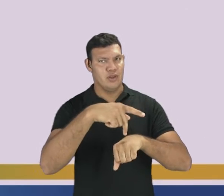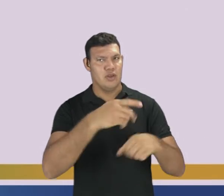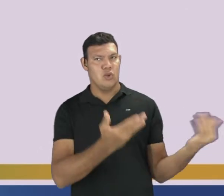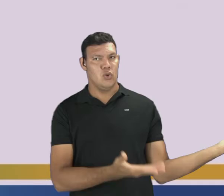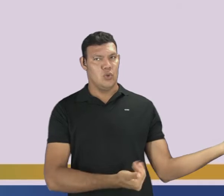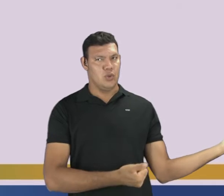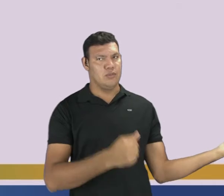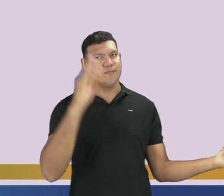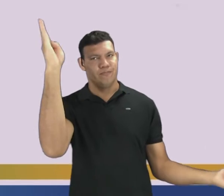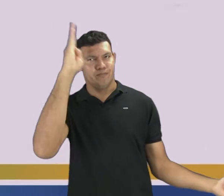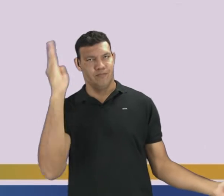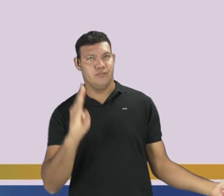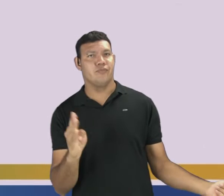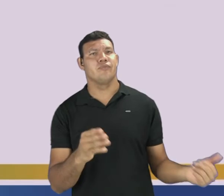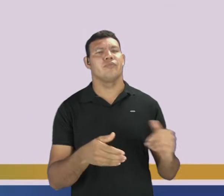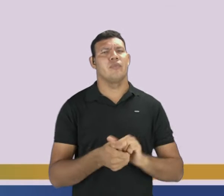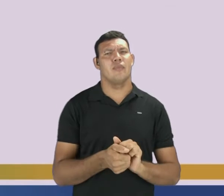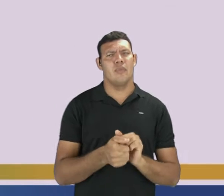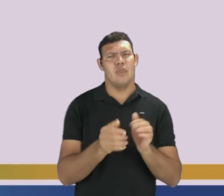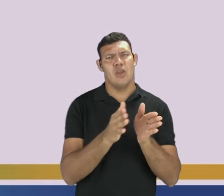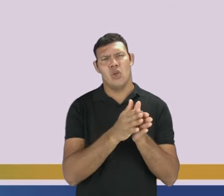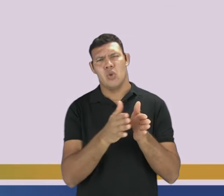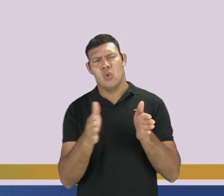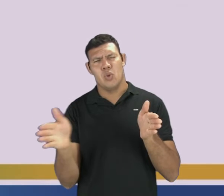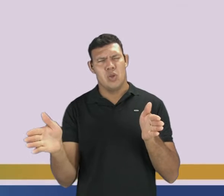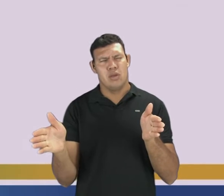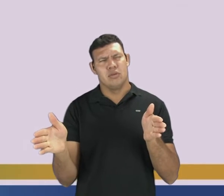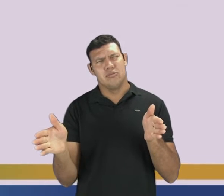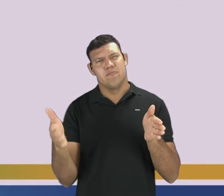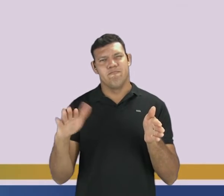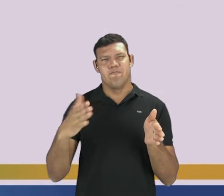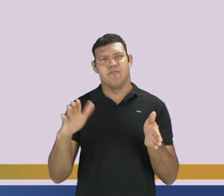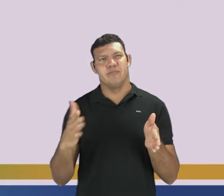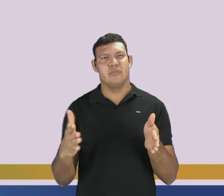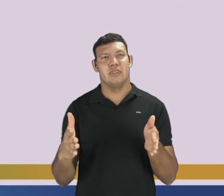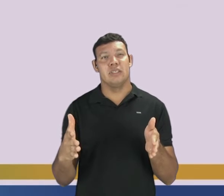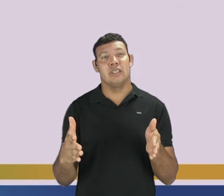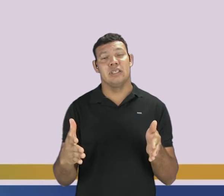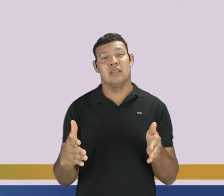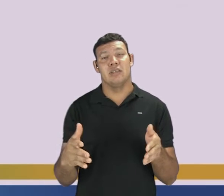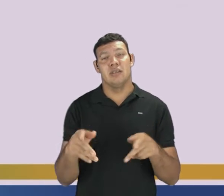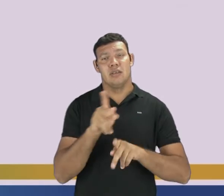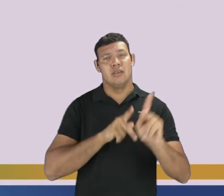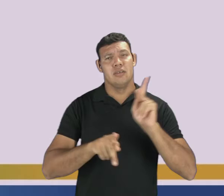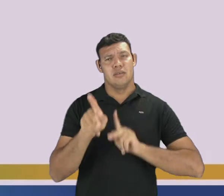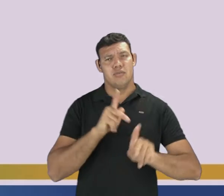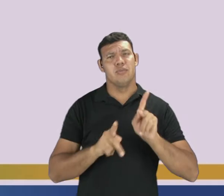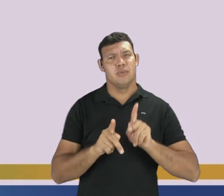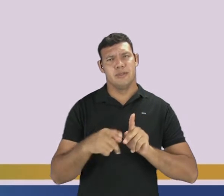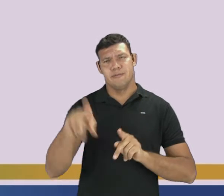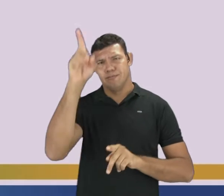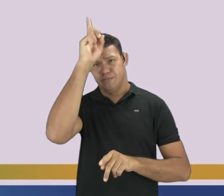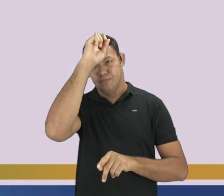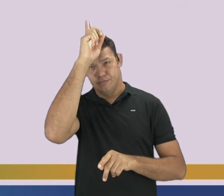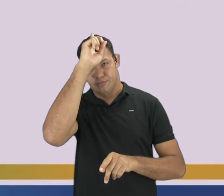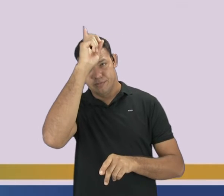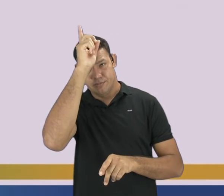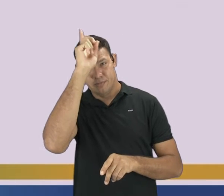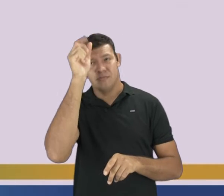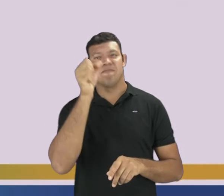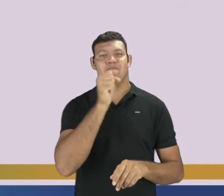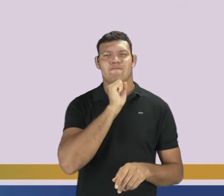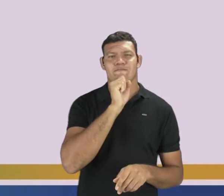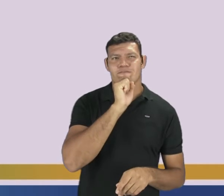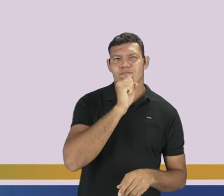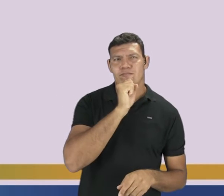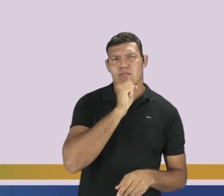já está entre a faixa etária de 0 a 34 anos, ou seja, a população já está ficando mais adulta, já está